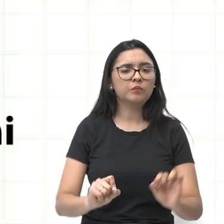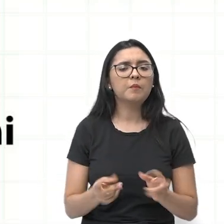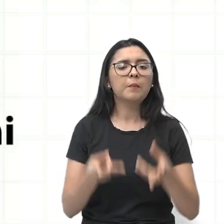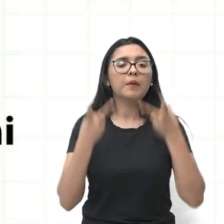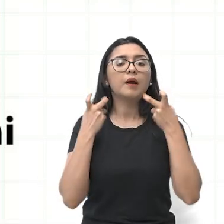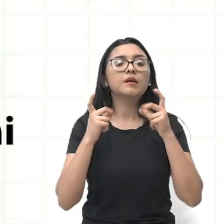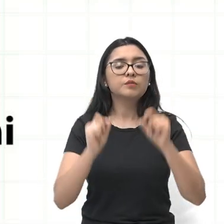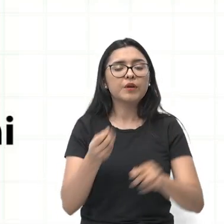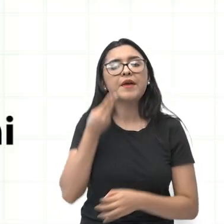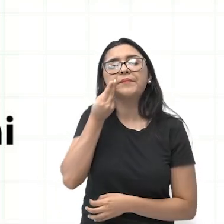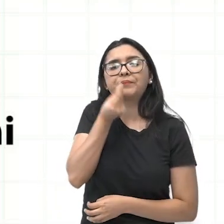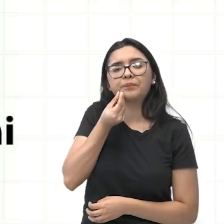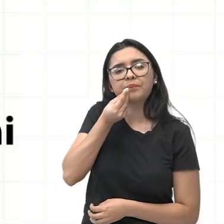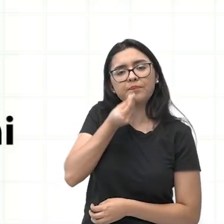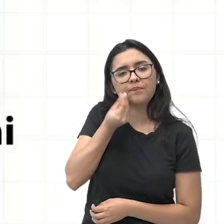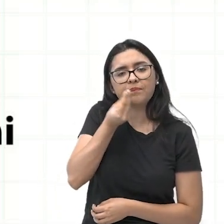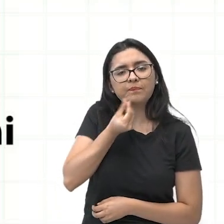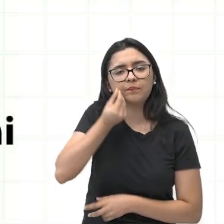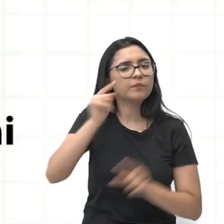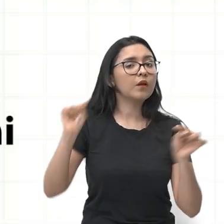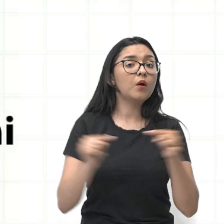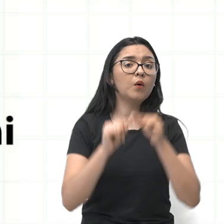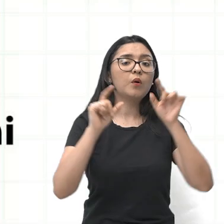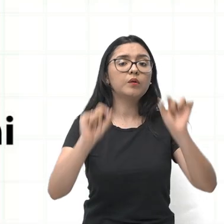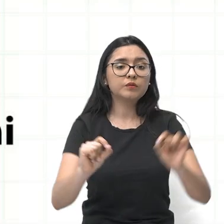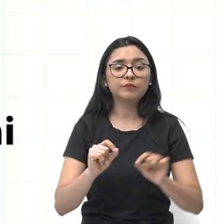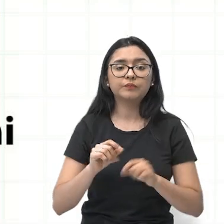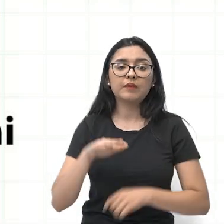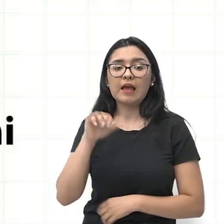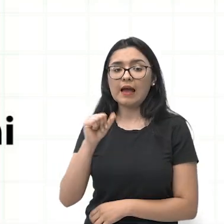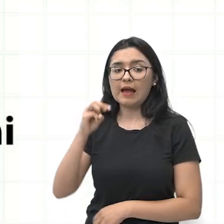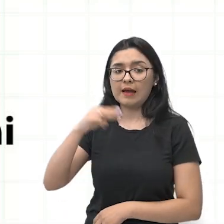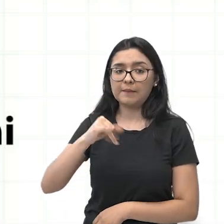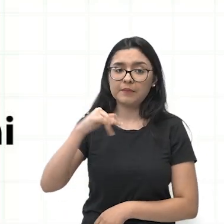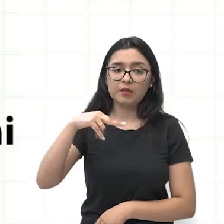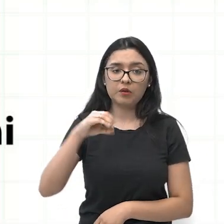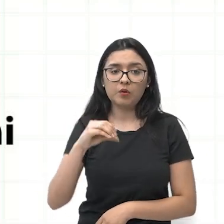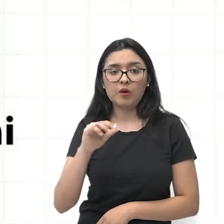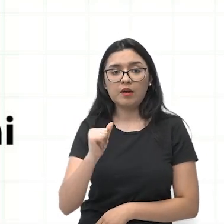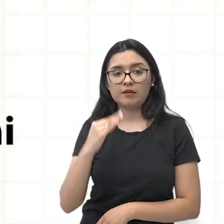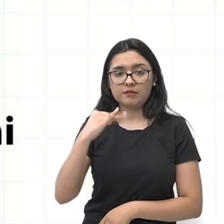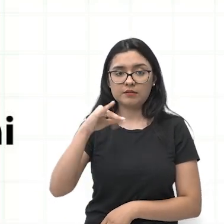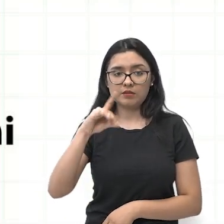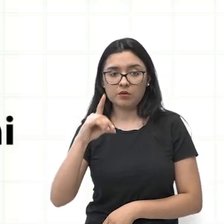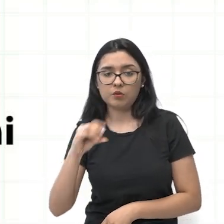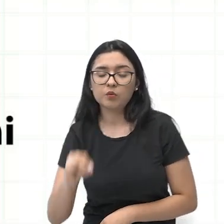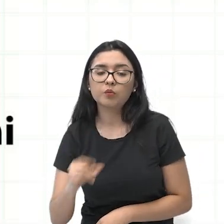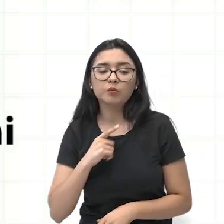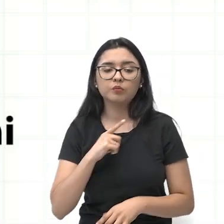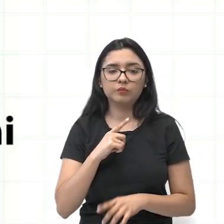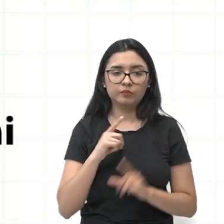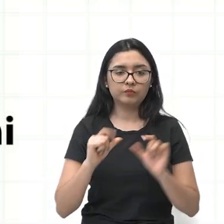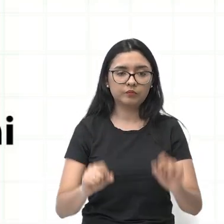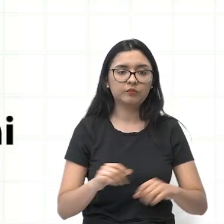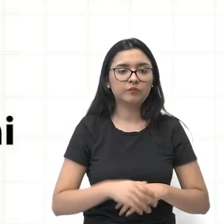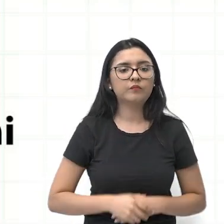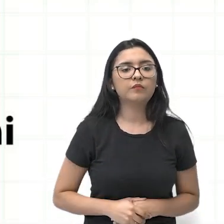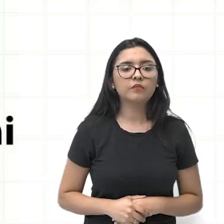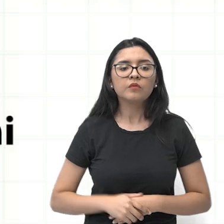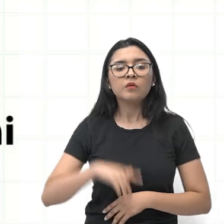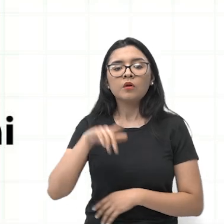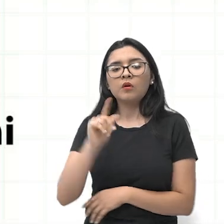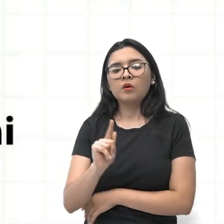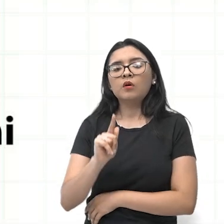Detecta o sabor umami associado ao quê? A aminoácidos, como glutamato e